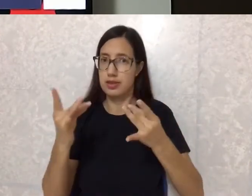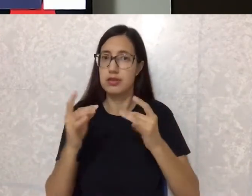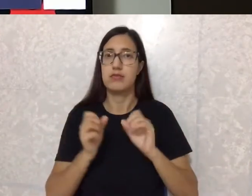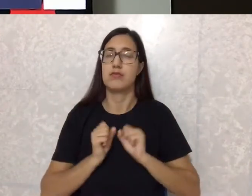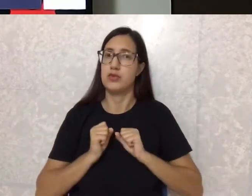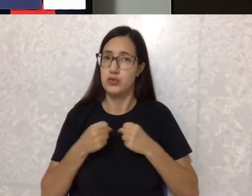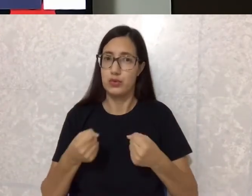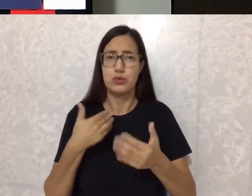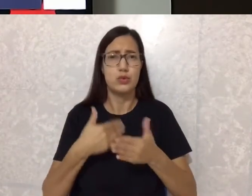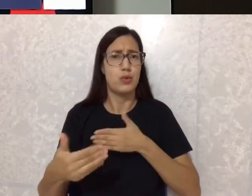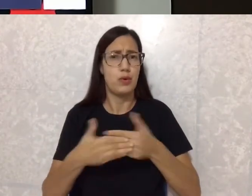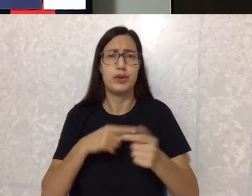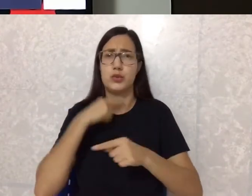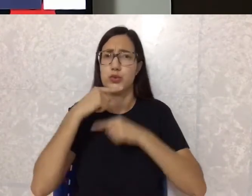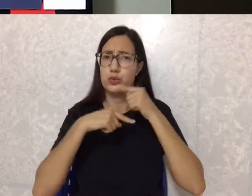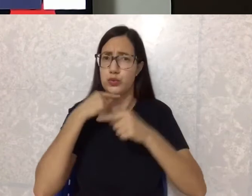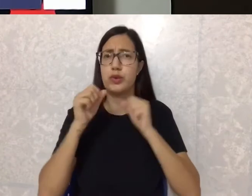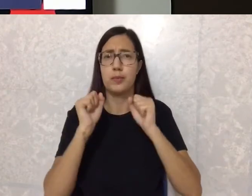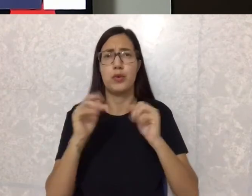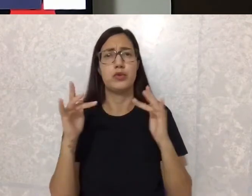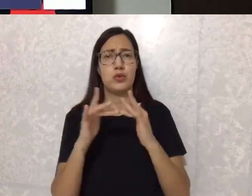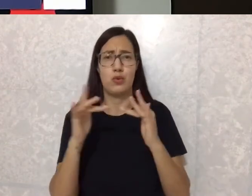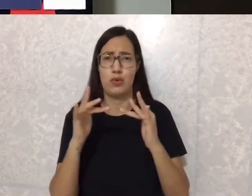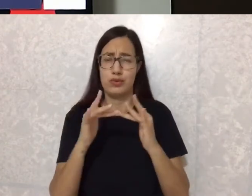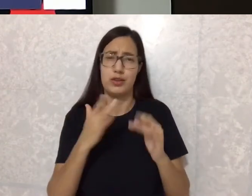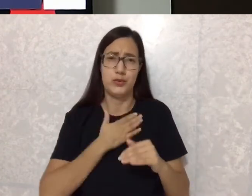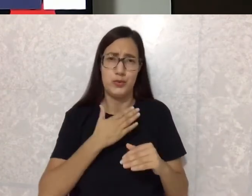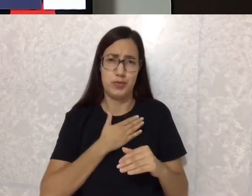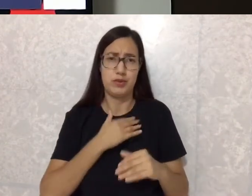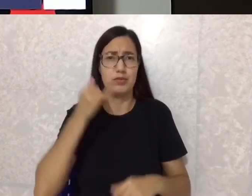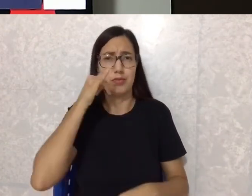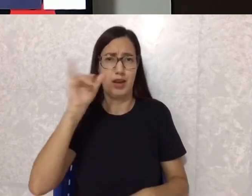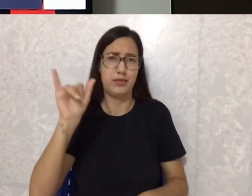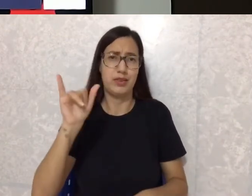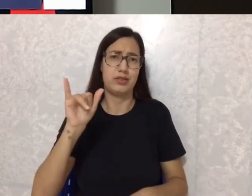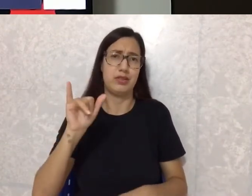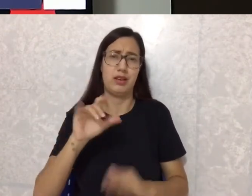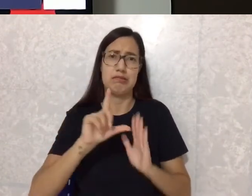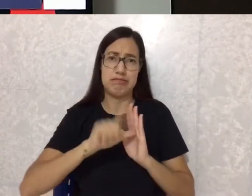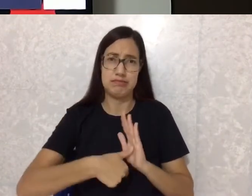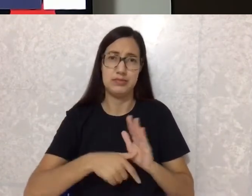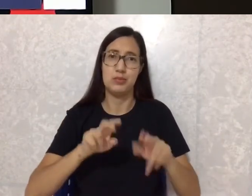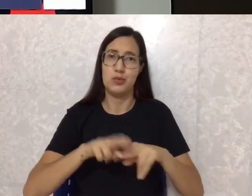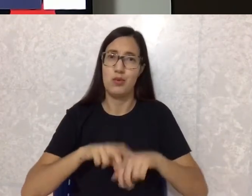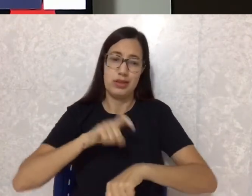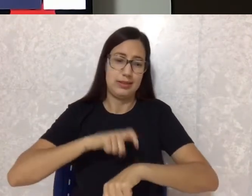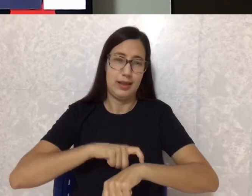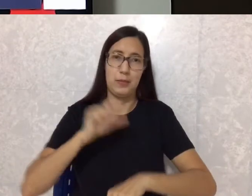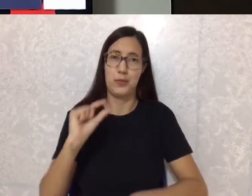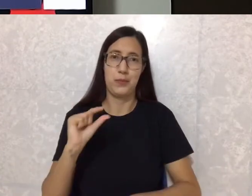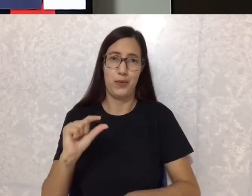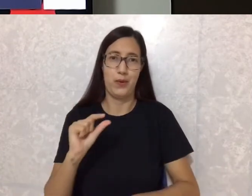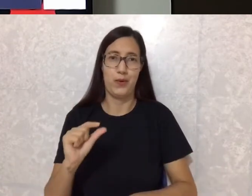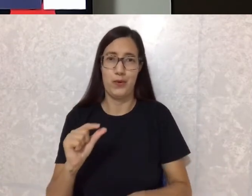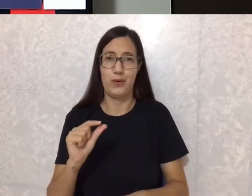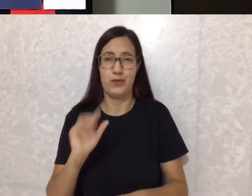né? E qualquer dúvida que vocês tenham, vocês têm que entrar em contato de imediato para a gente não acumular dúvida, porque agora o tempo vai passar bem rápido e quando